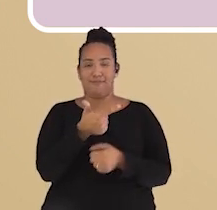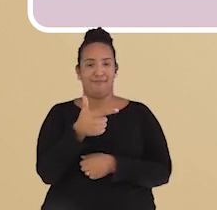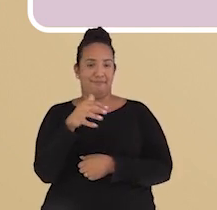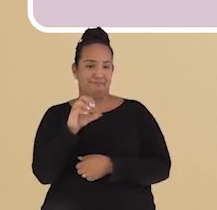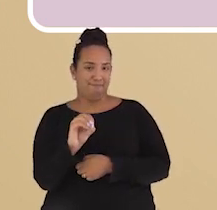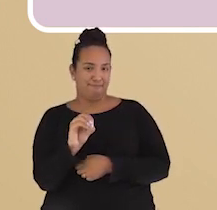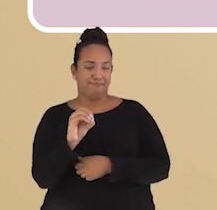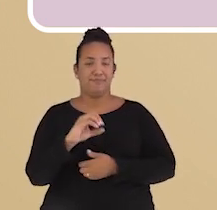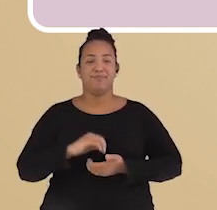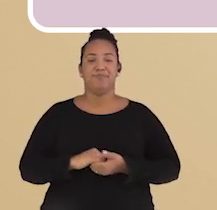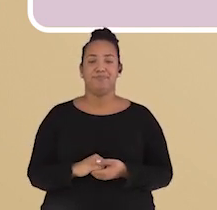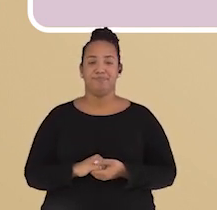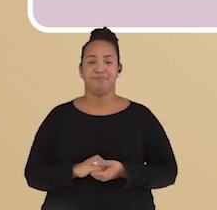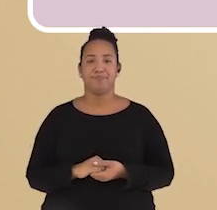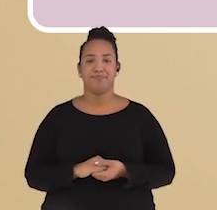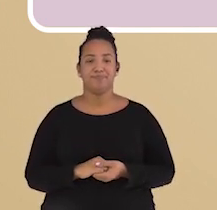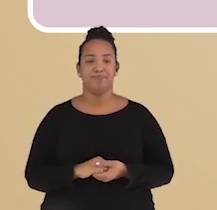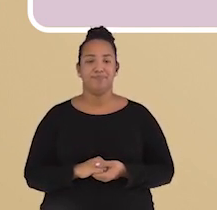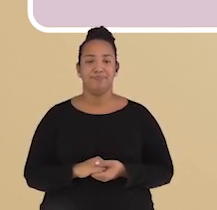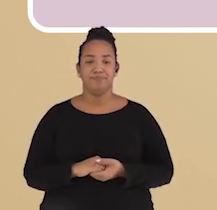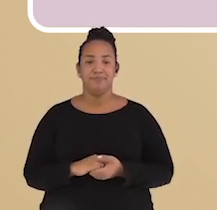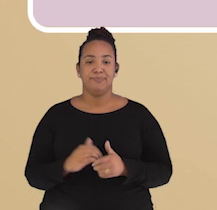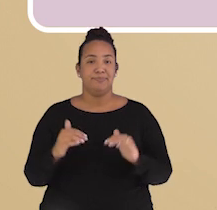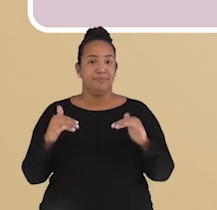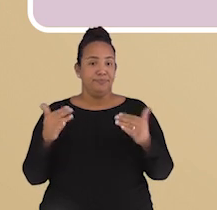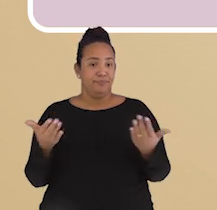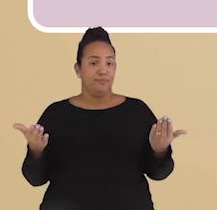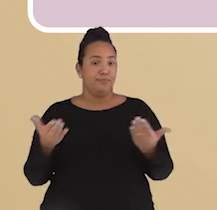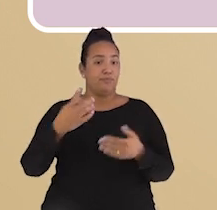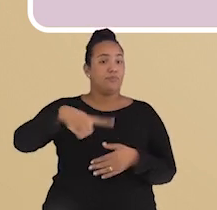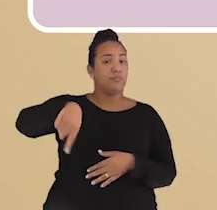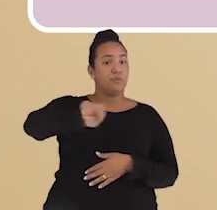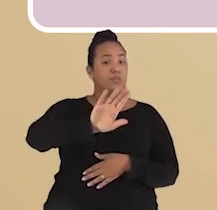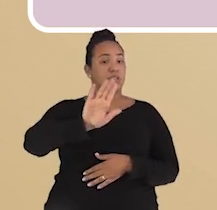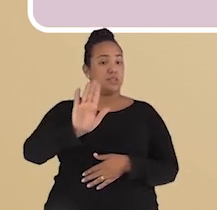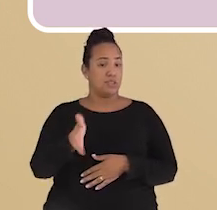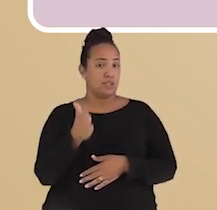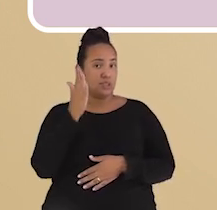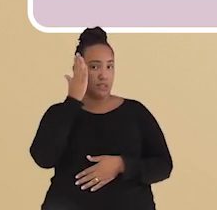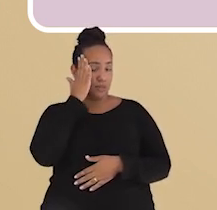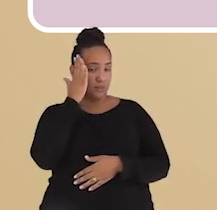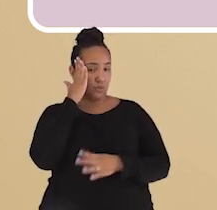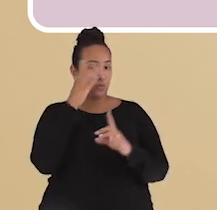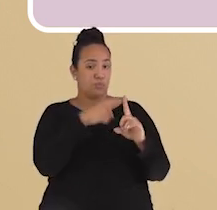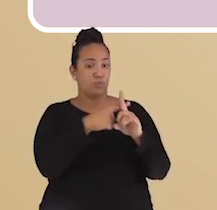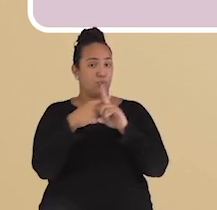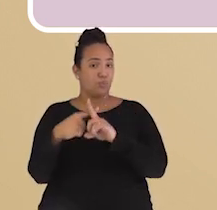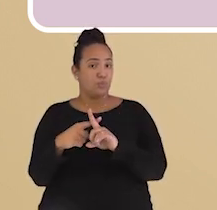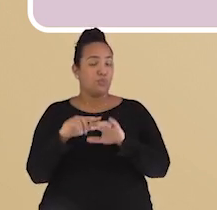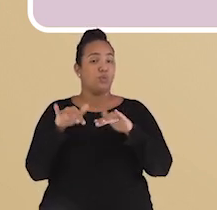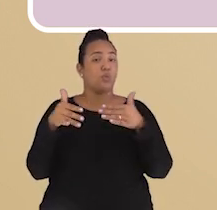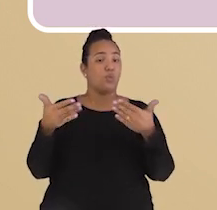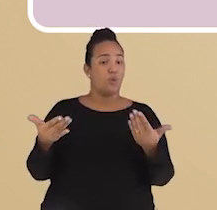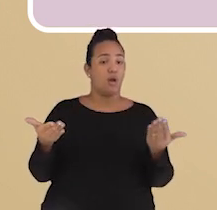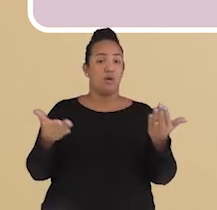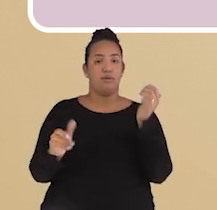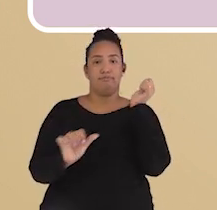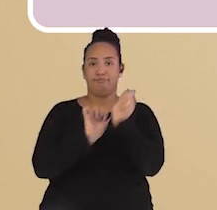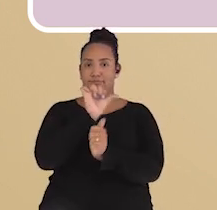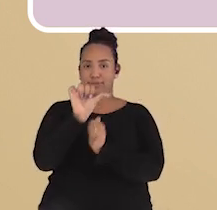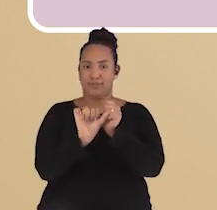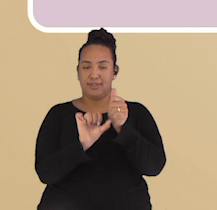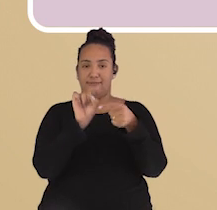20. Agora, que já sabemos qual é o múltiplo comum, vamos transformar nossas